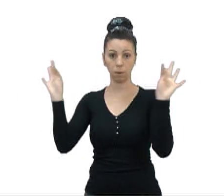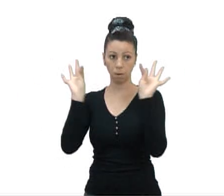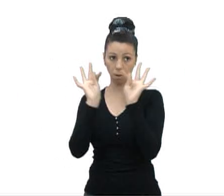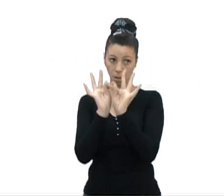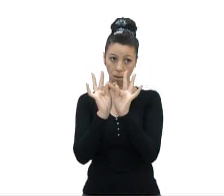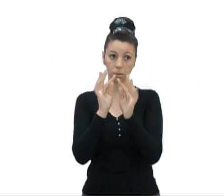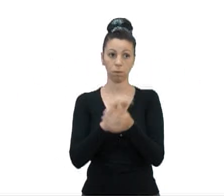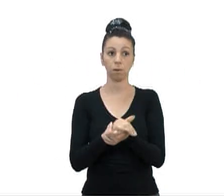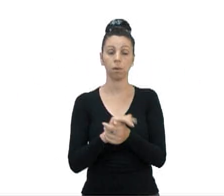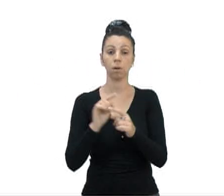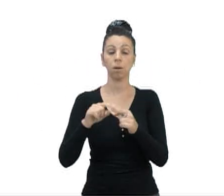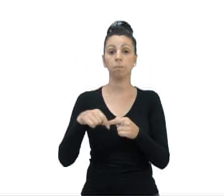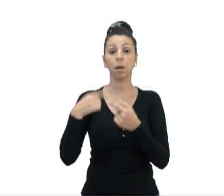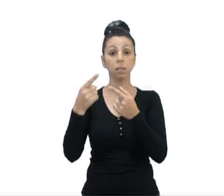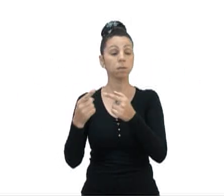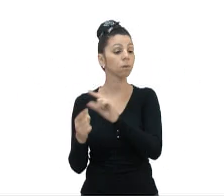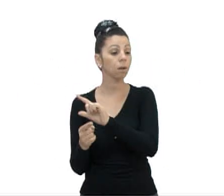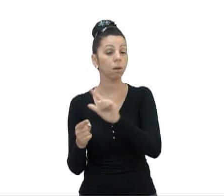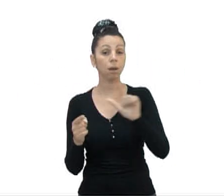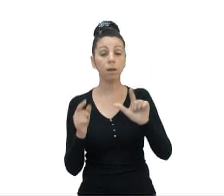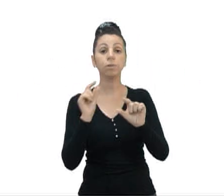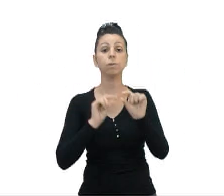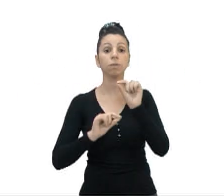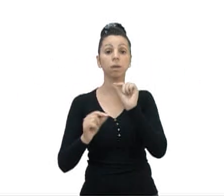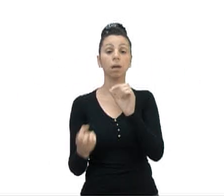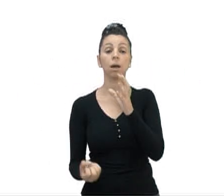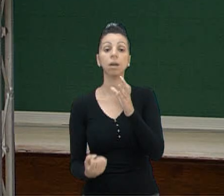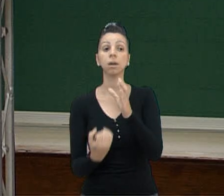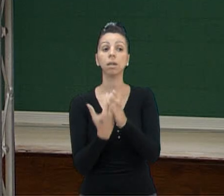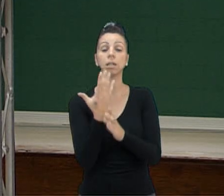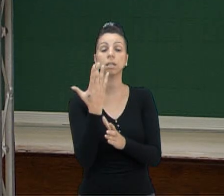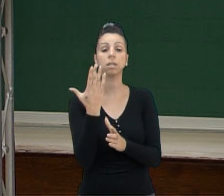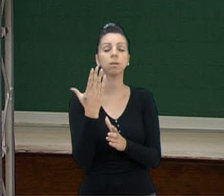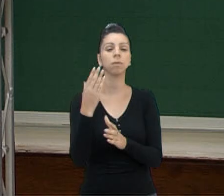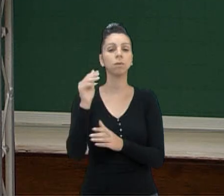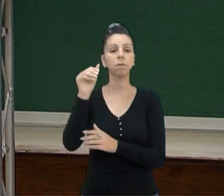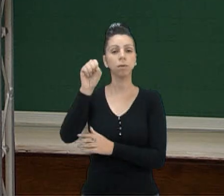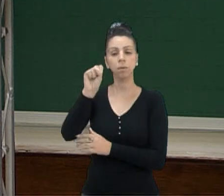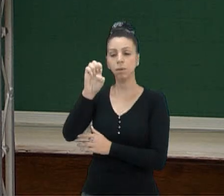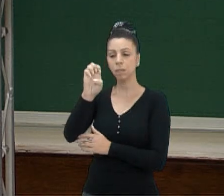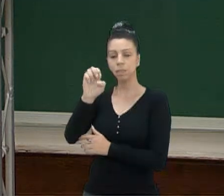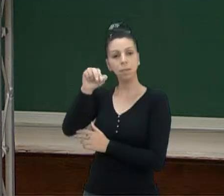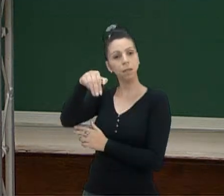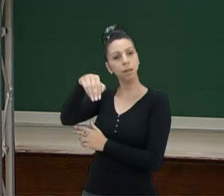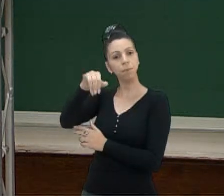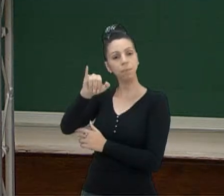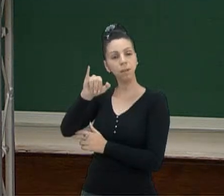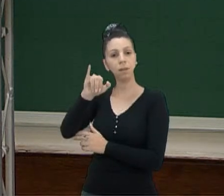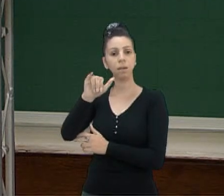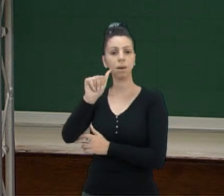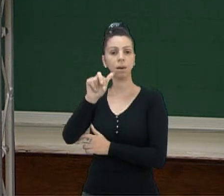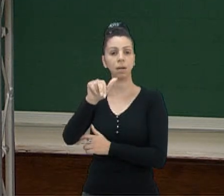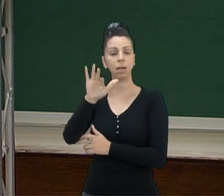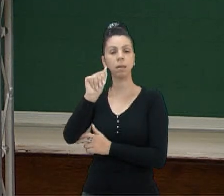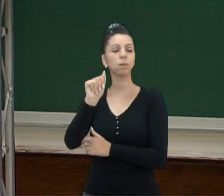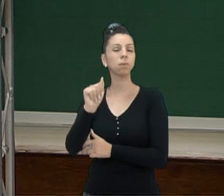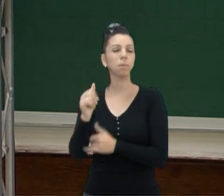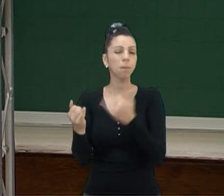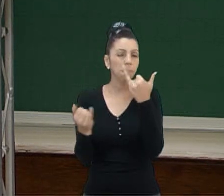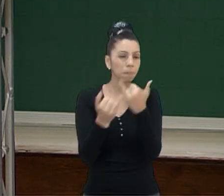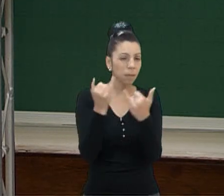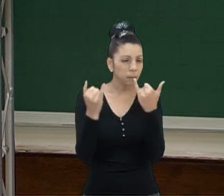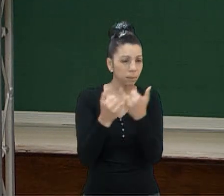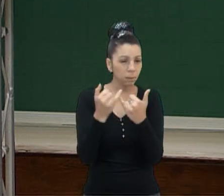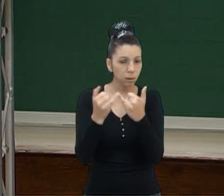das pradarias em regiões de clima semiárido, que seria comparado aos campos, por exemplo, aqui do Brasil, com algumas